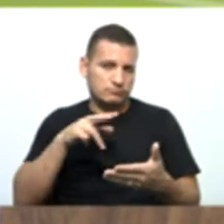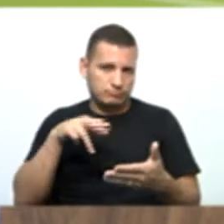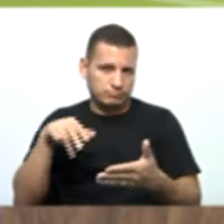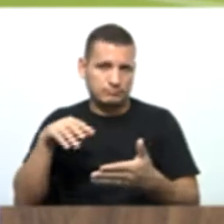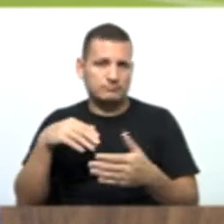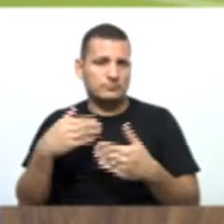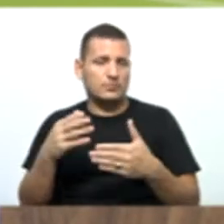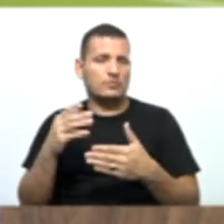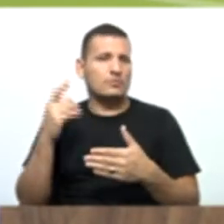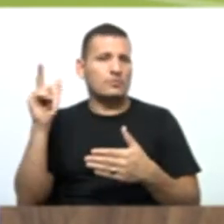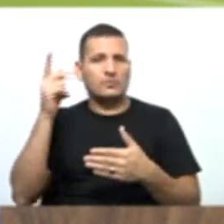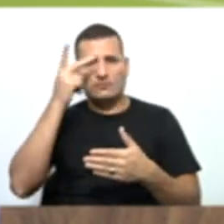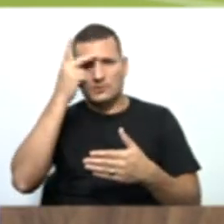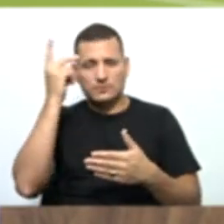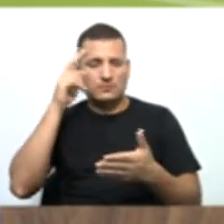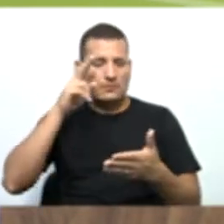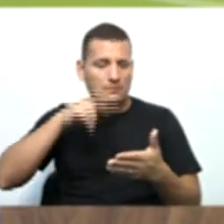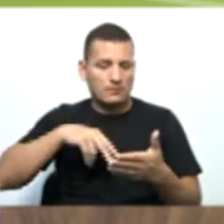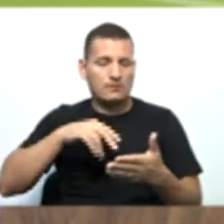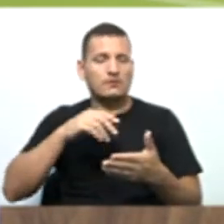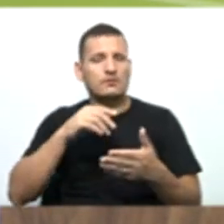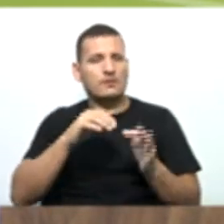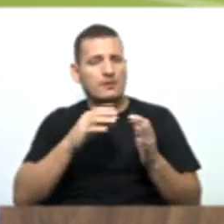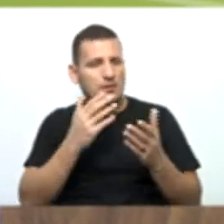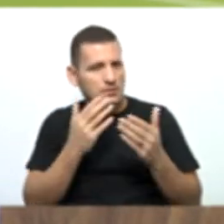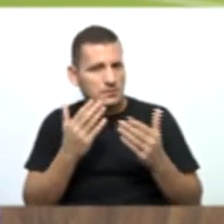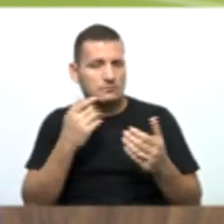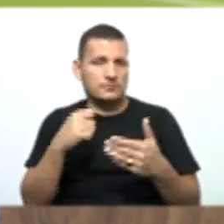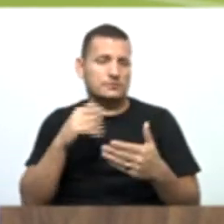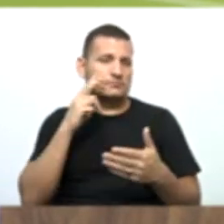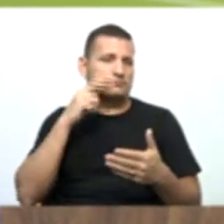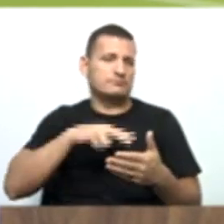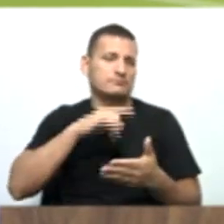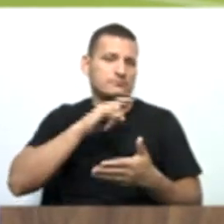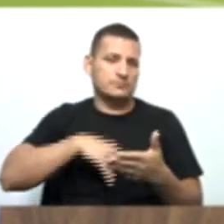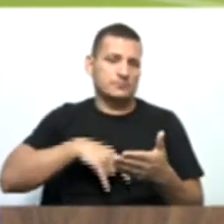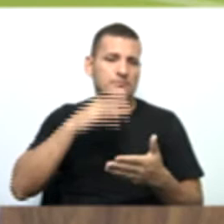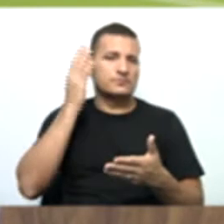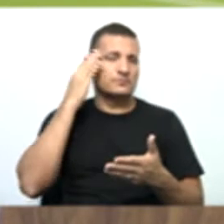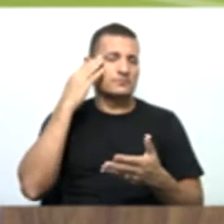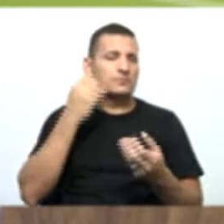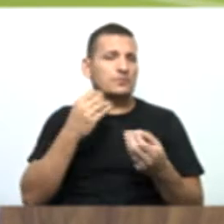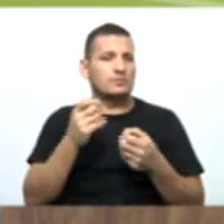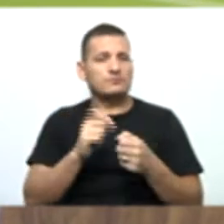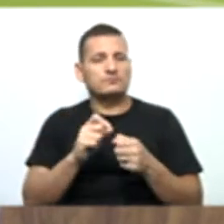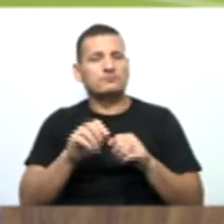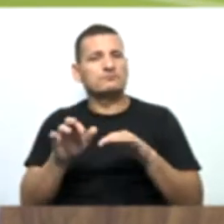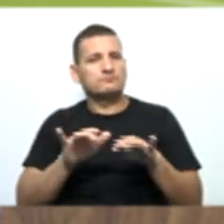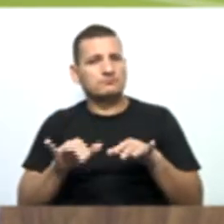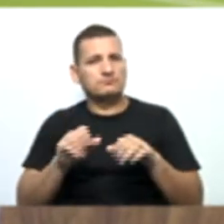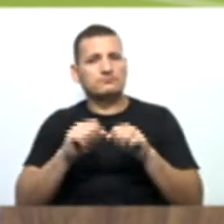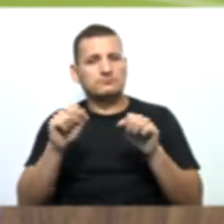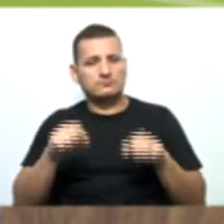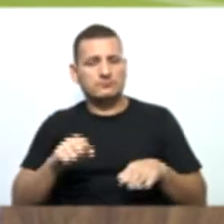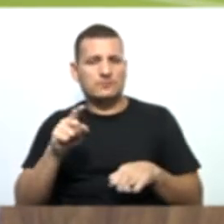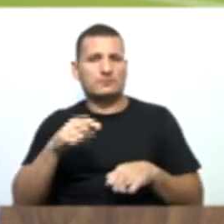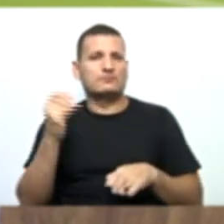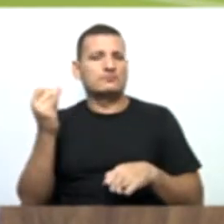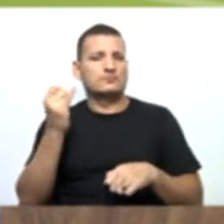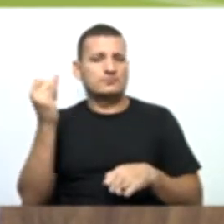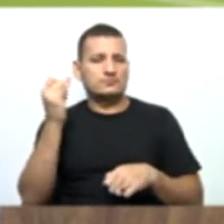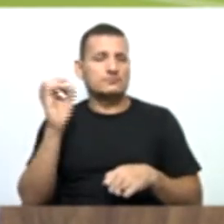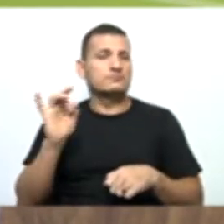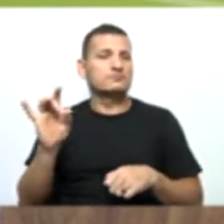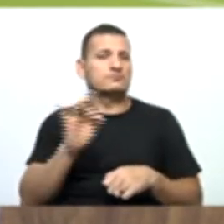mexer, qualquer pessoa que for analisar, ele vai ter que olhar aquela documentação para poder saber como é que foi desenvolvido. Isso é muito importante para cada um que